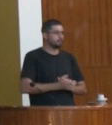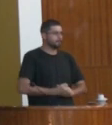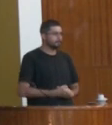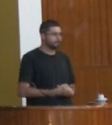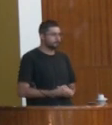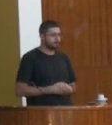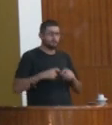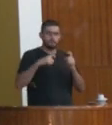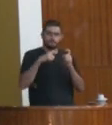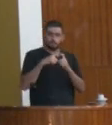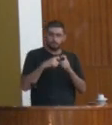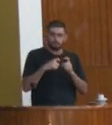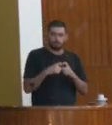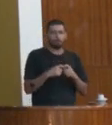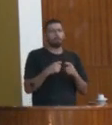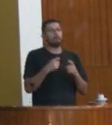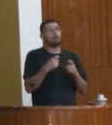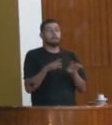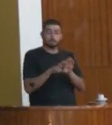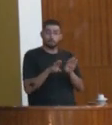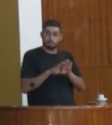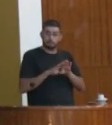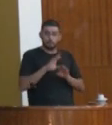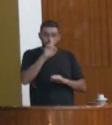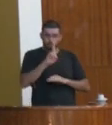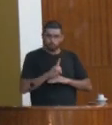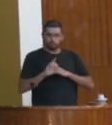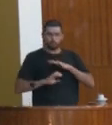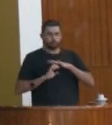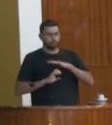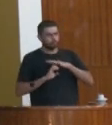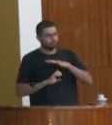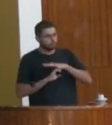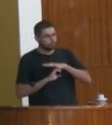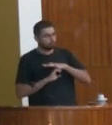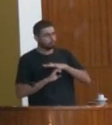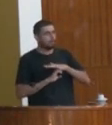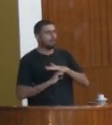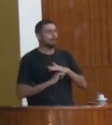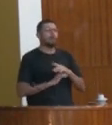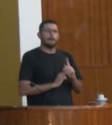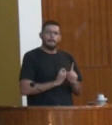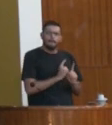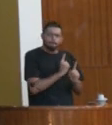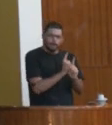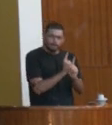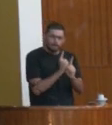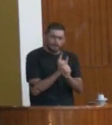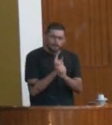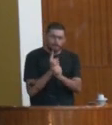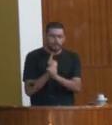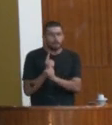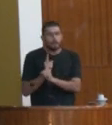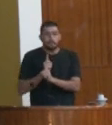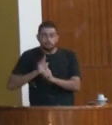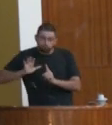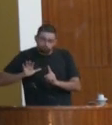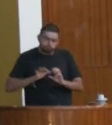sociais, médicos, até os próprios empresários, assim, hoje em dia, a gente encontra muitos empresários que estão engajados